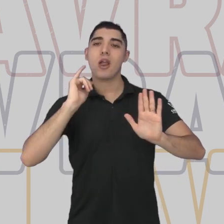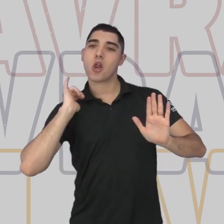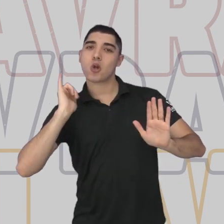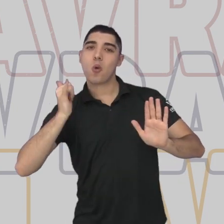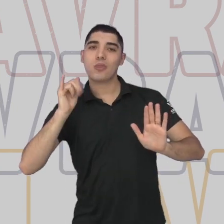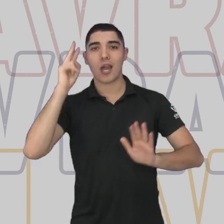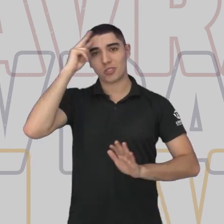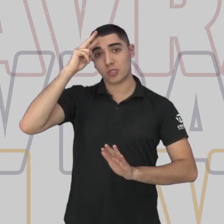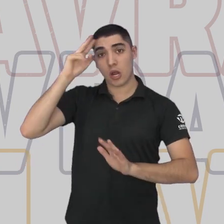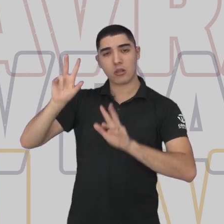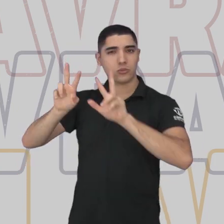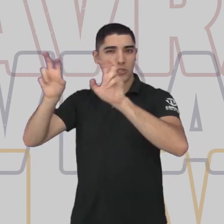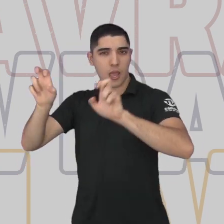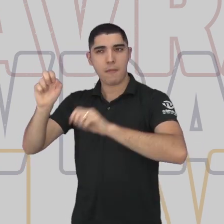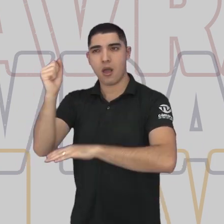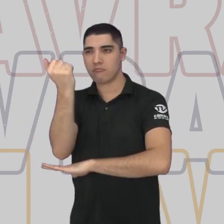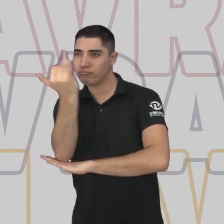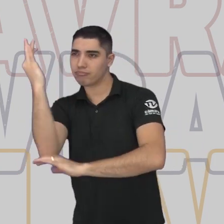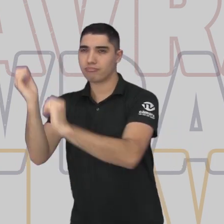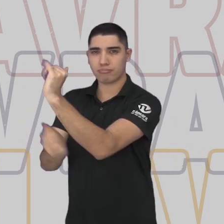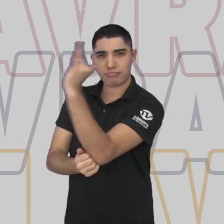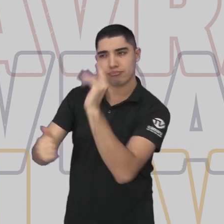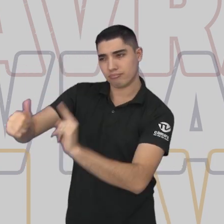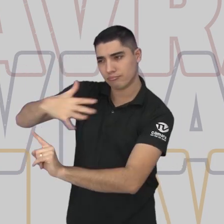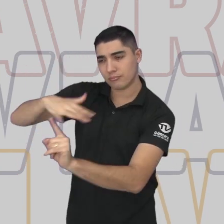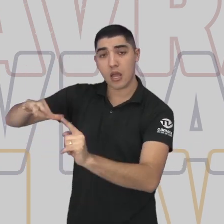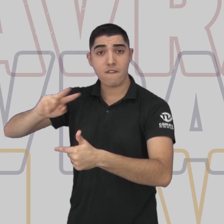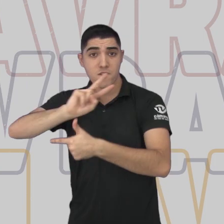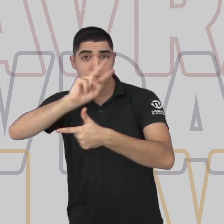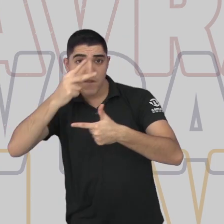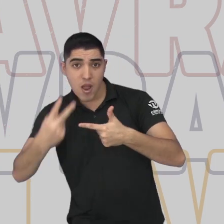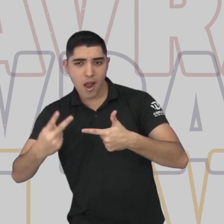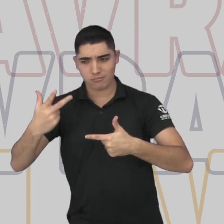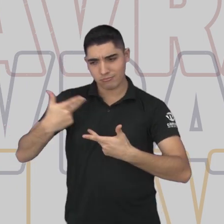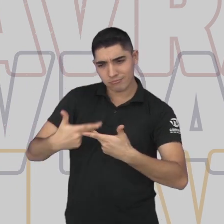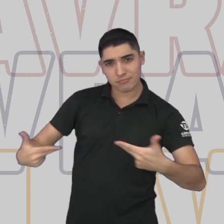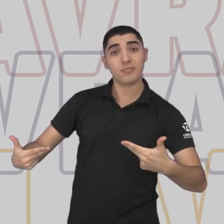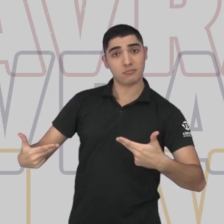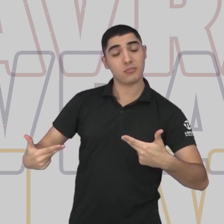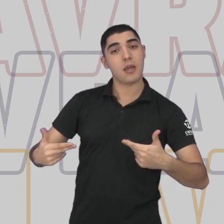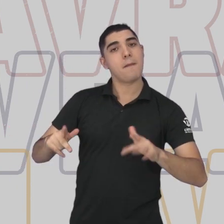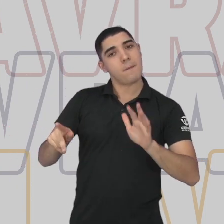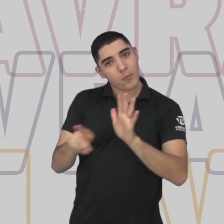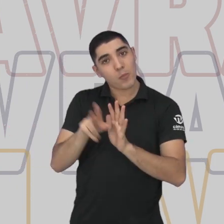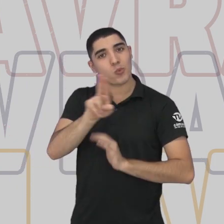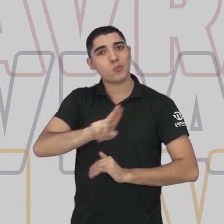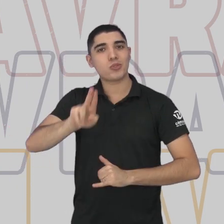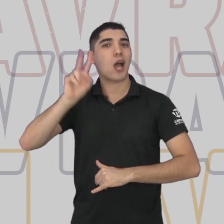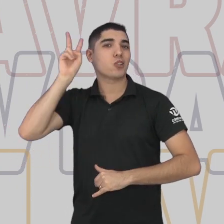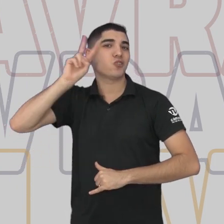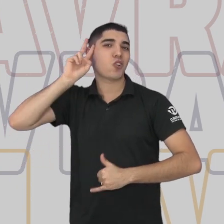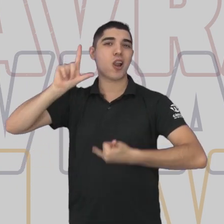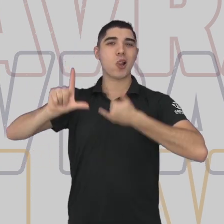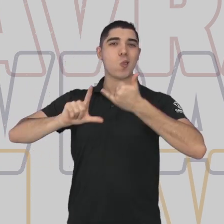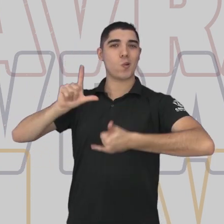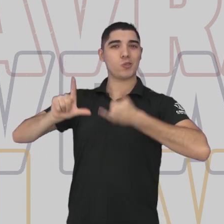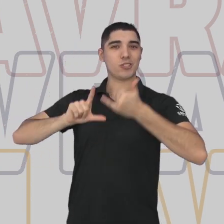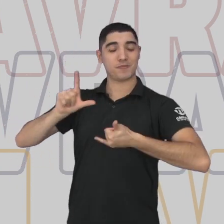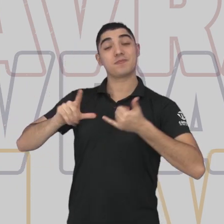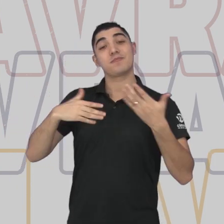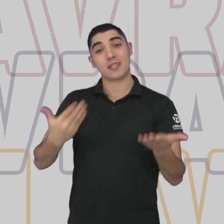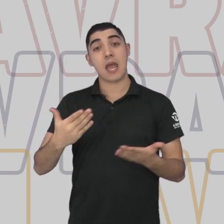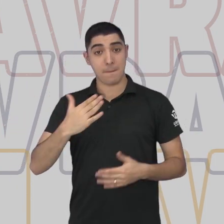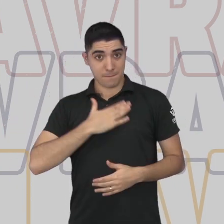sobre a natureza, falar sobre o Vale do Paraíba, através das histórias lúdicas, né? Com o tempo, a gente